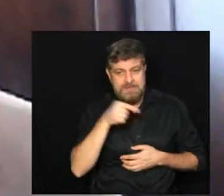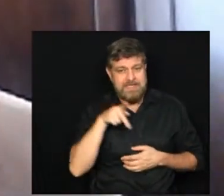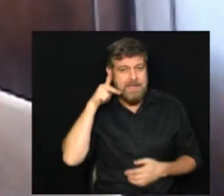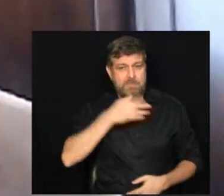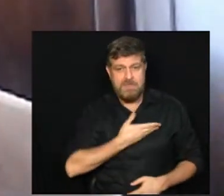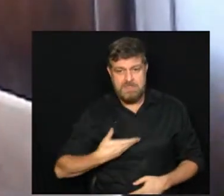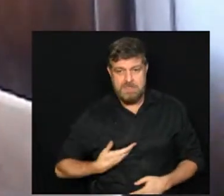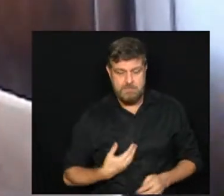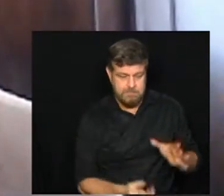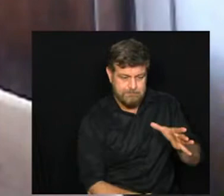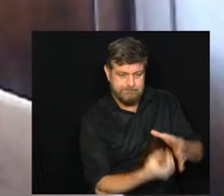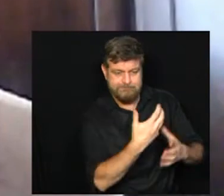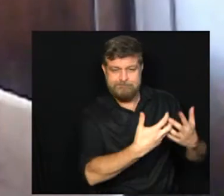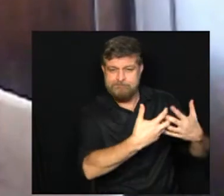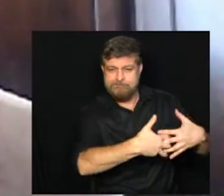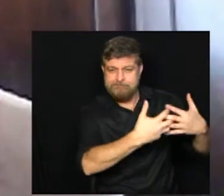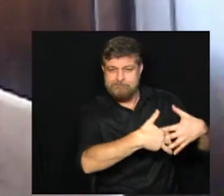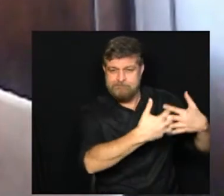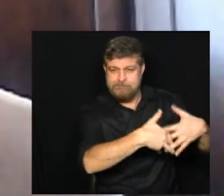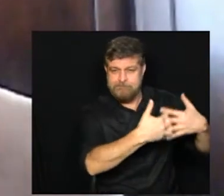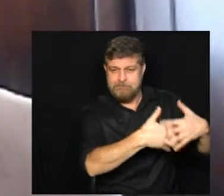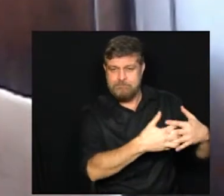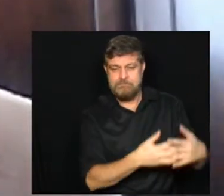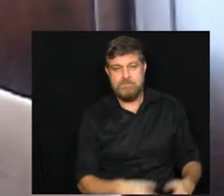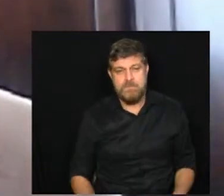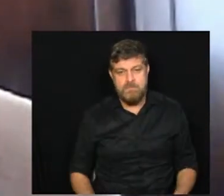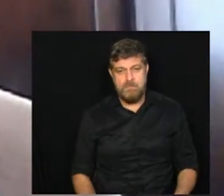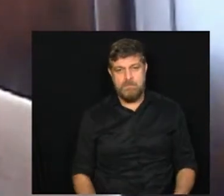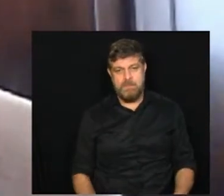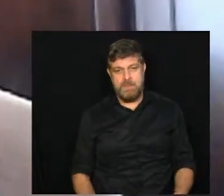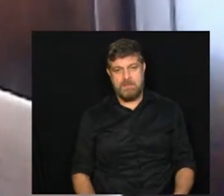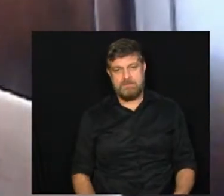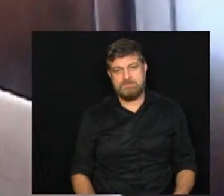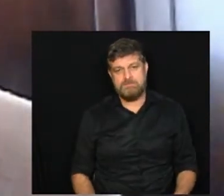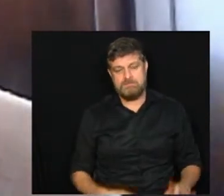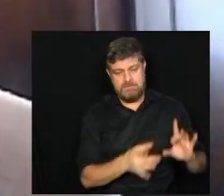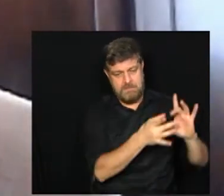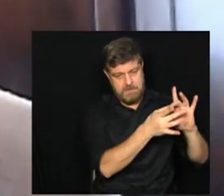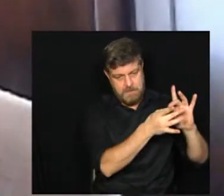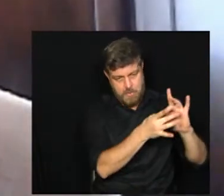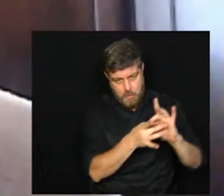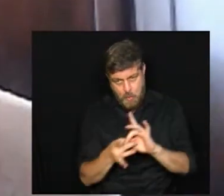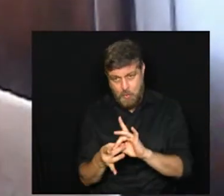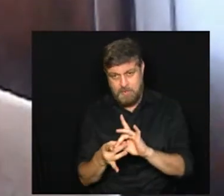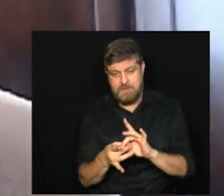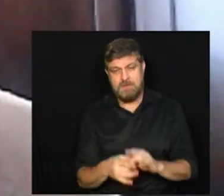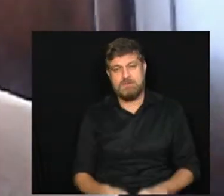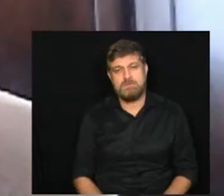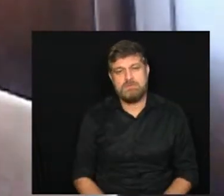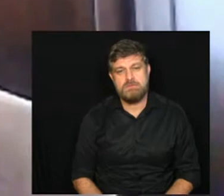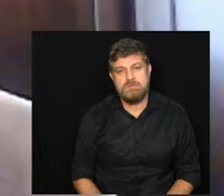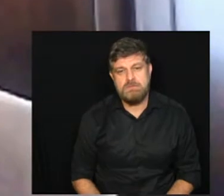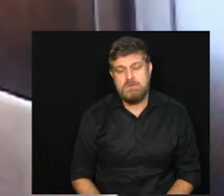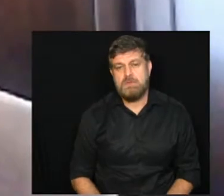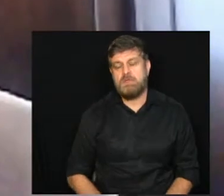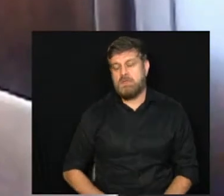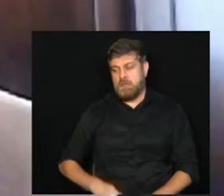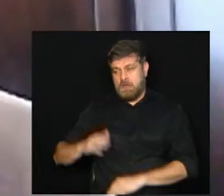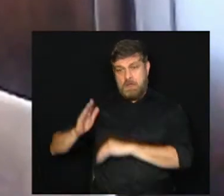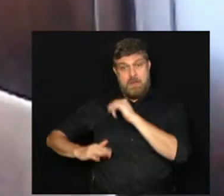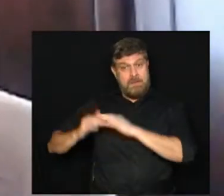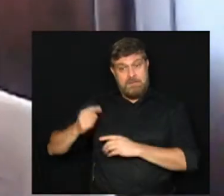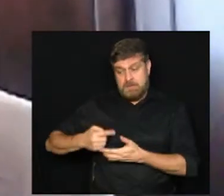aí que a gente discutiu intersetorialmente. Então, nesse contexto, né, foi um exercício de